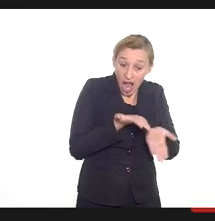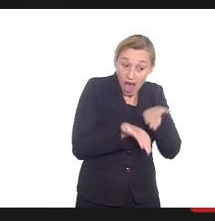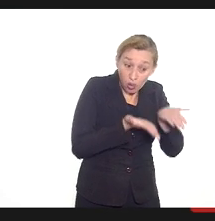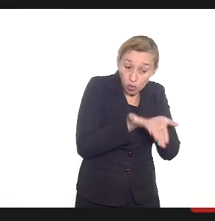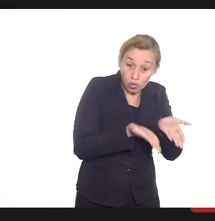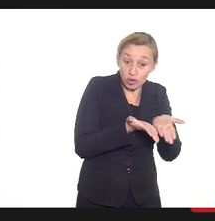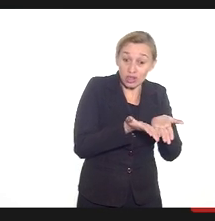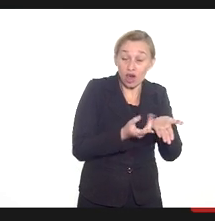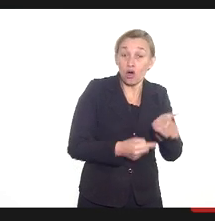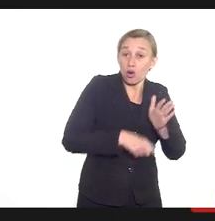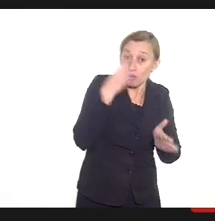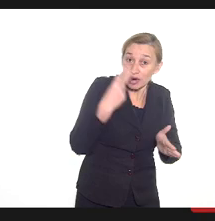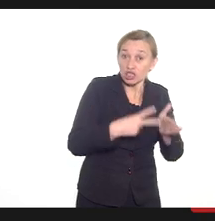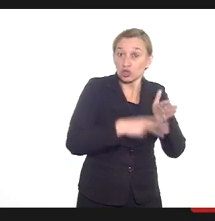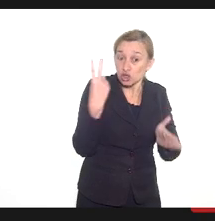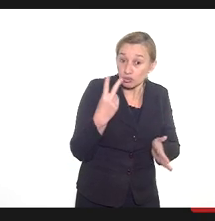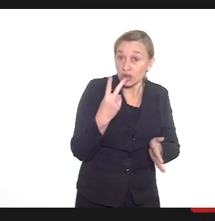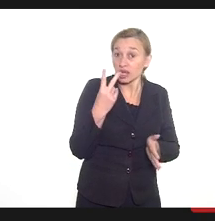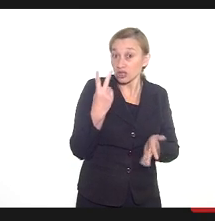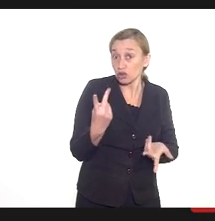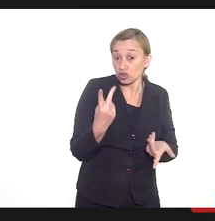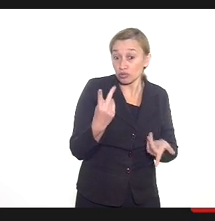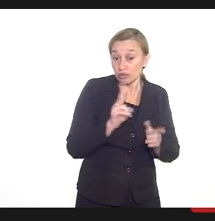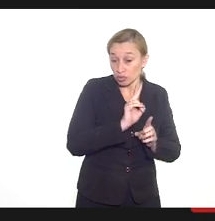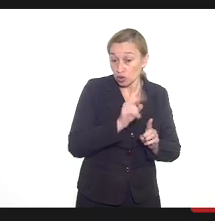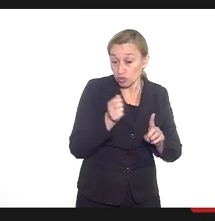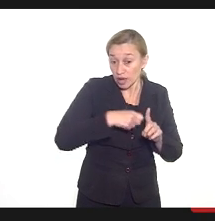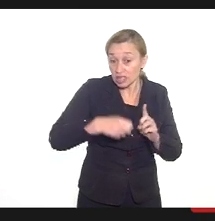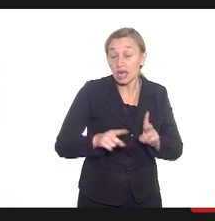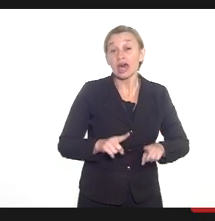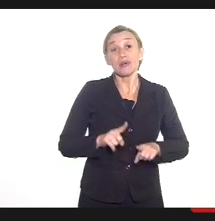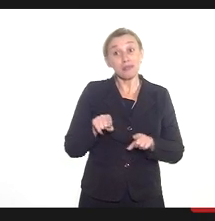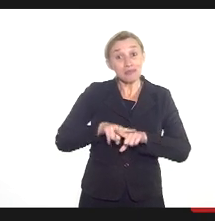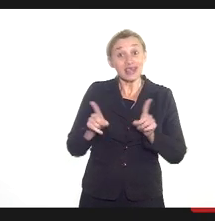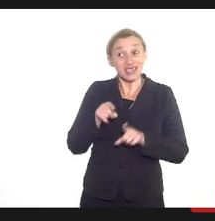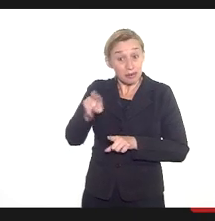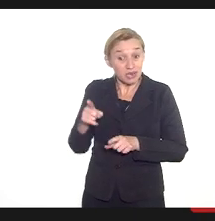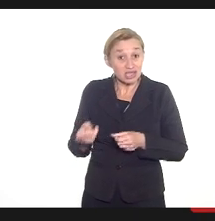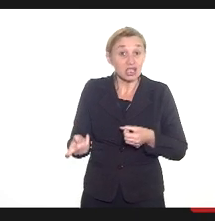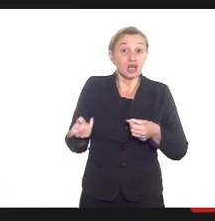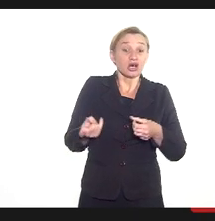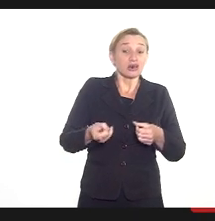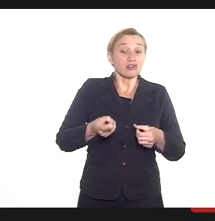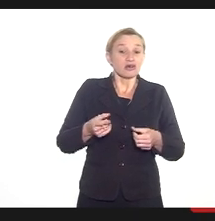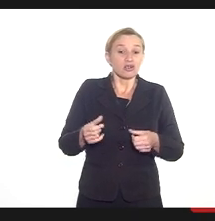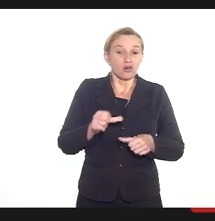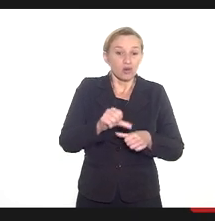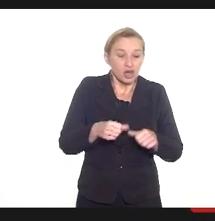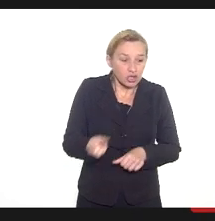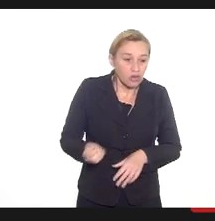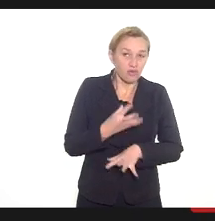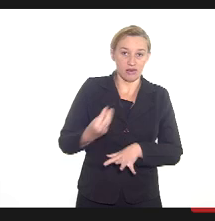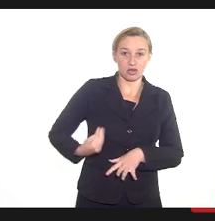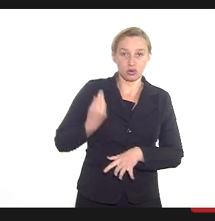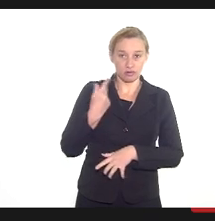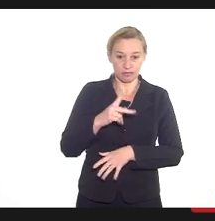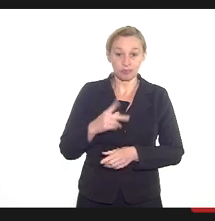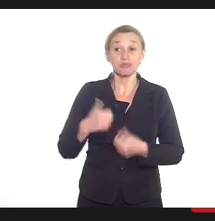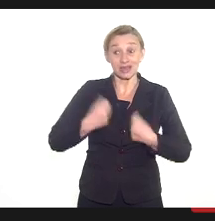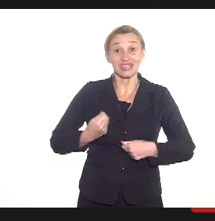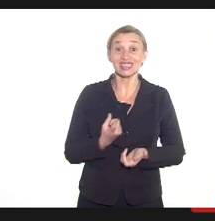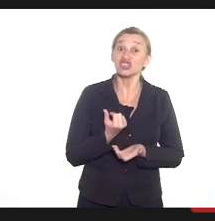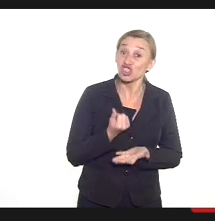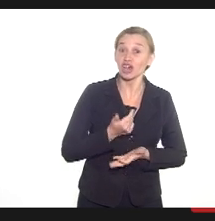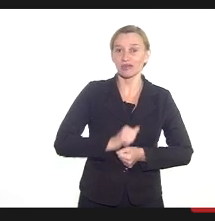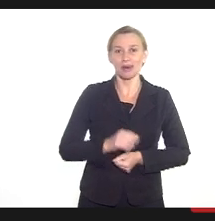e aí ela precisa ter um emprego e ela precisa recomeçar a sua vida. Então, ela precisa de verba, precisa de dinheiro. Isso